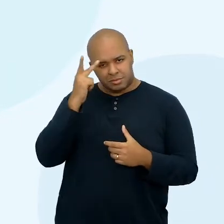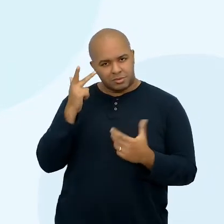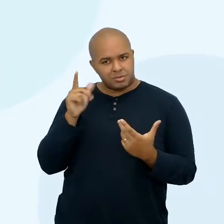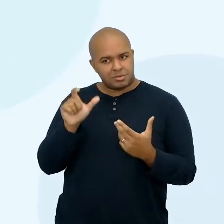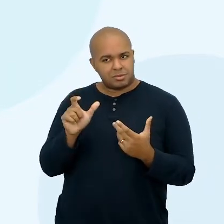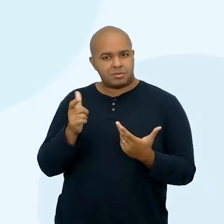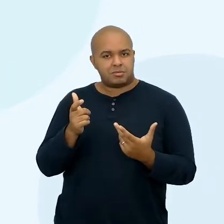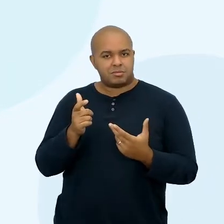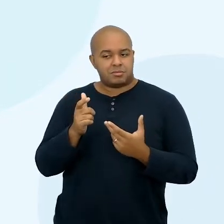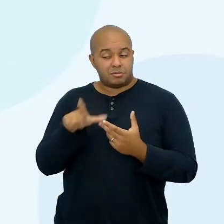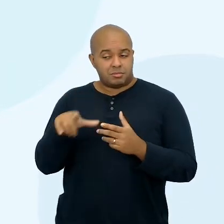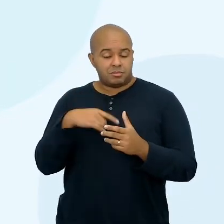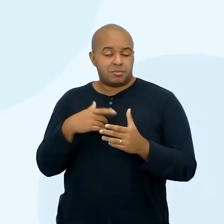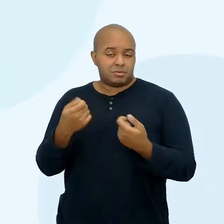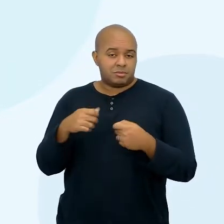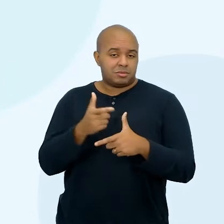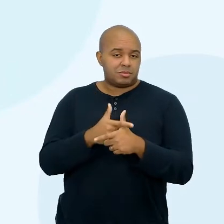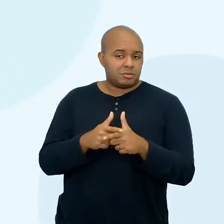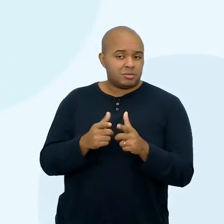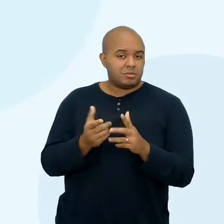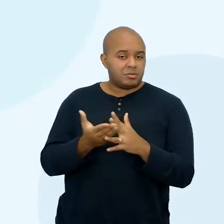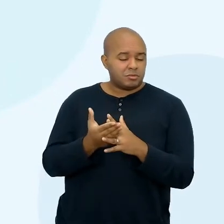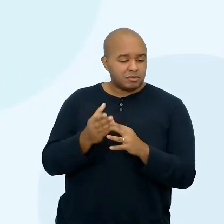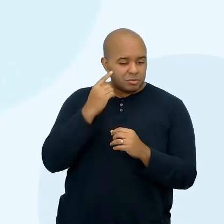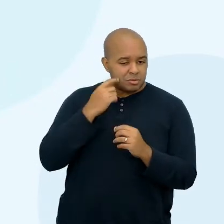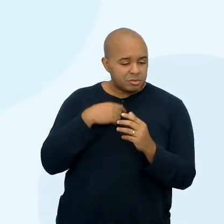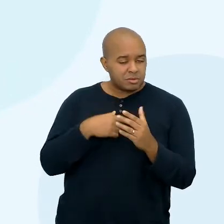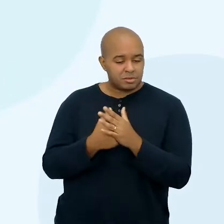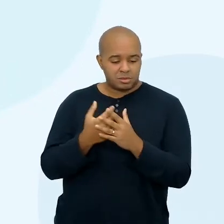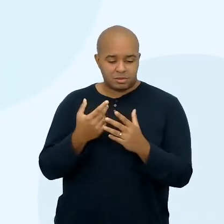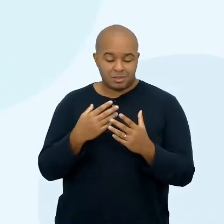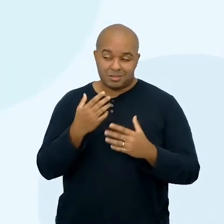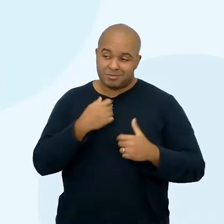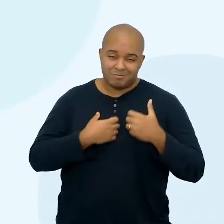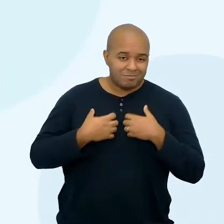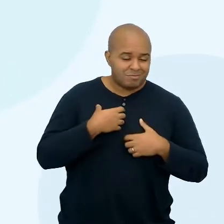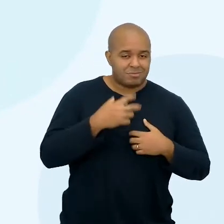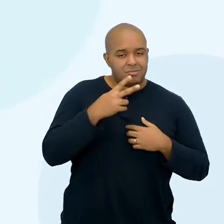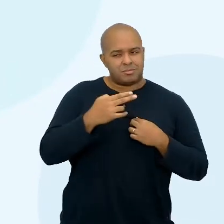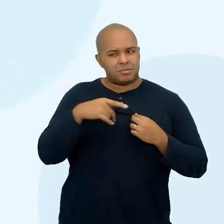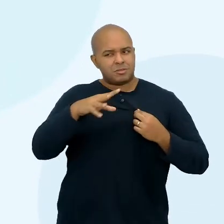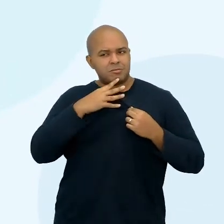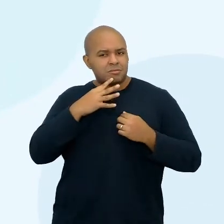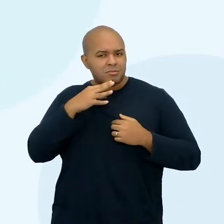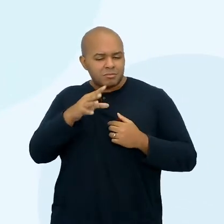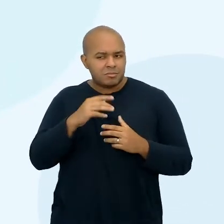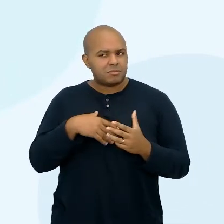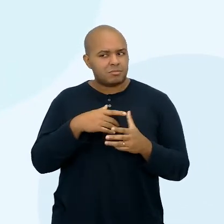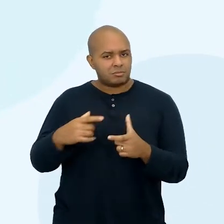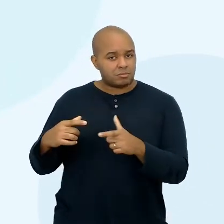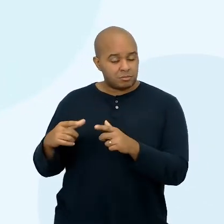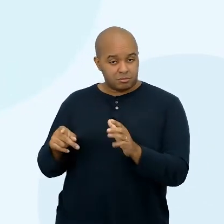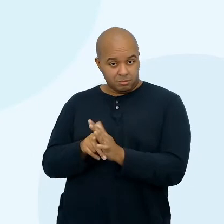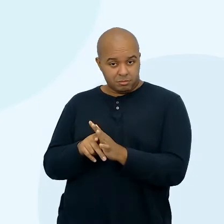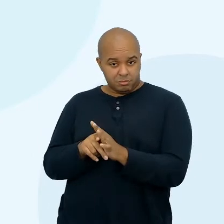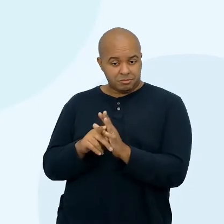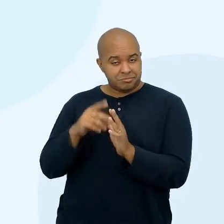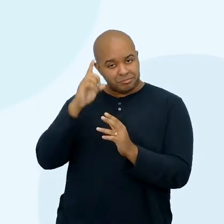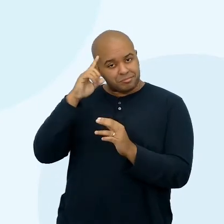por região, escolhesse ali líderes da própria sociedade civil